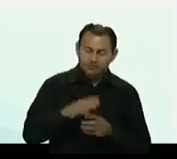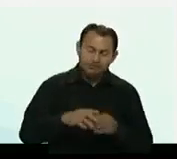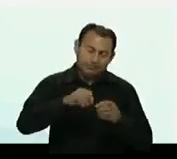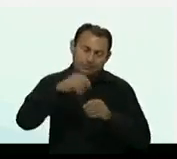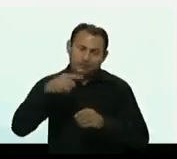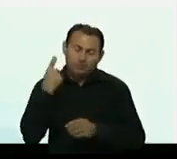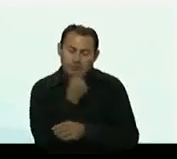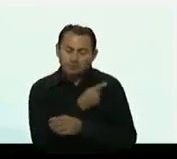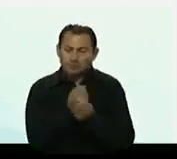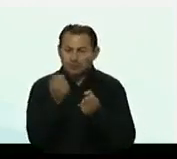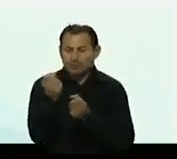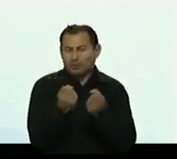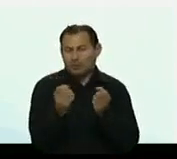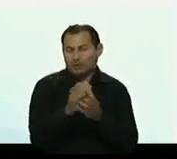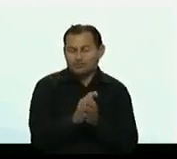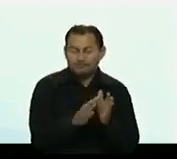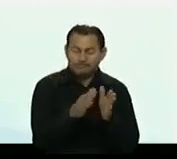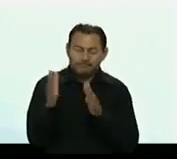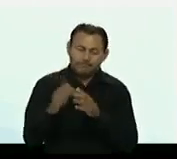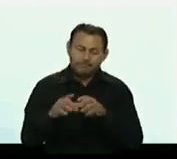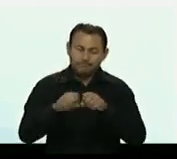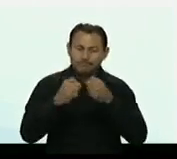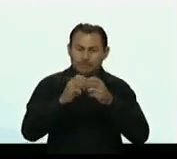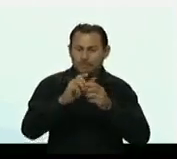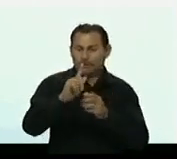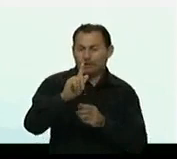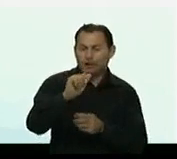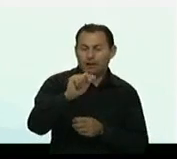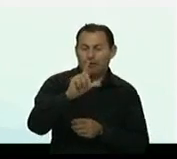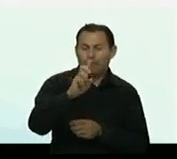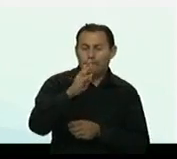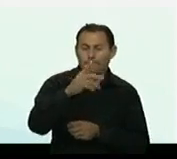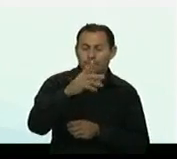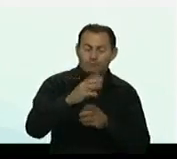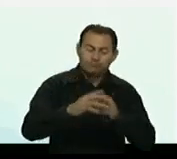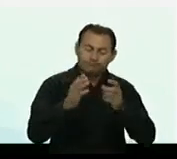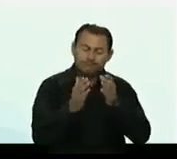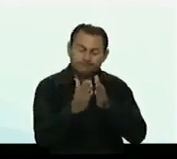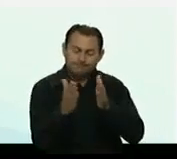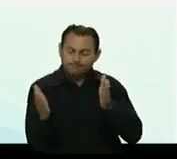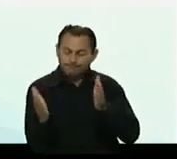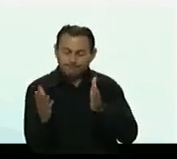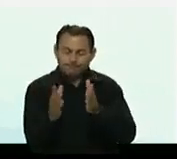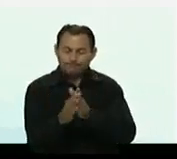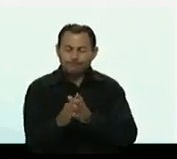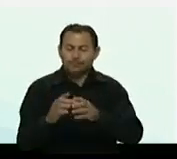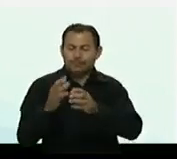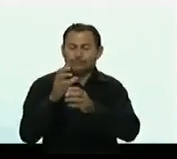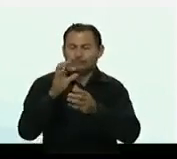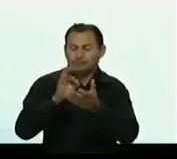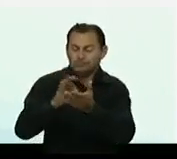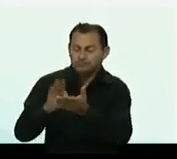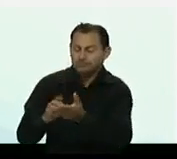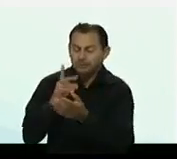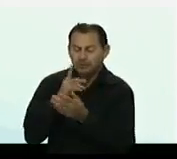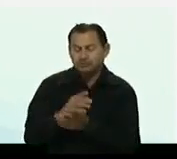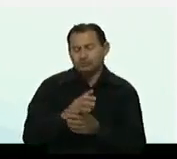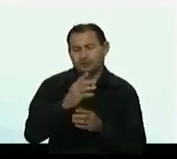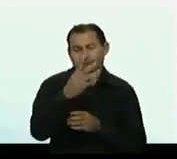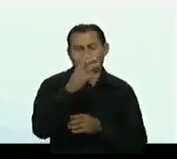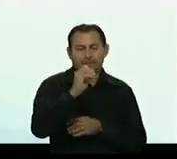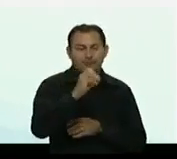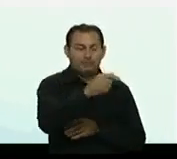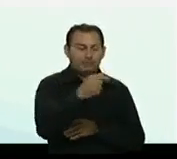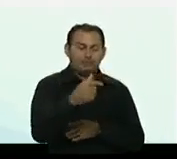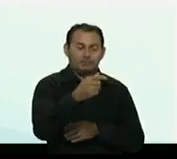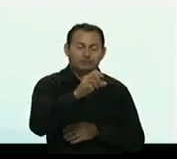do nosso galpão, que vai ter a planta. Nós sabemos que o lado é dado por 30 menos